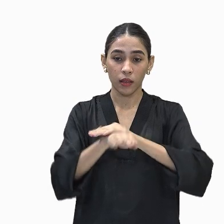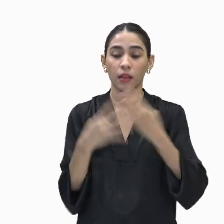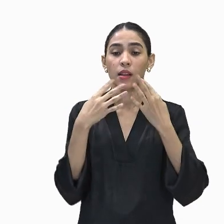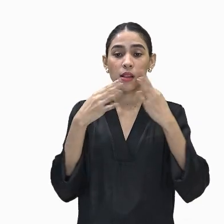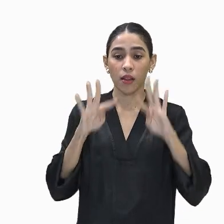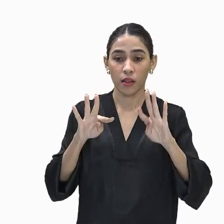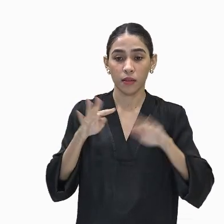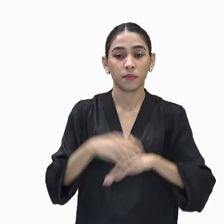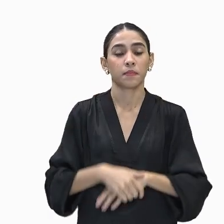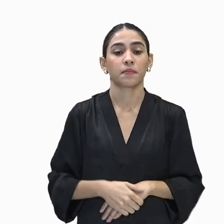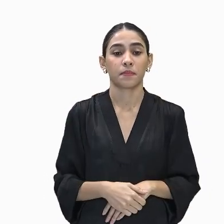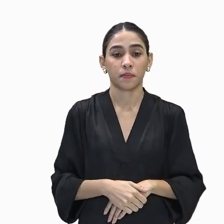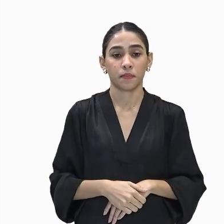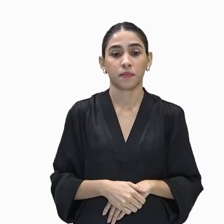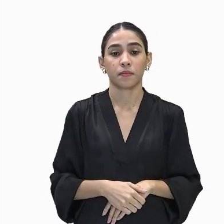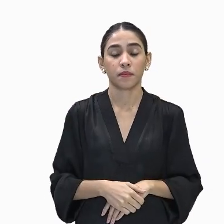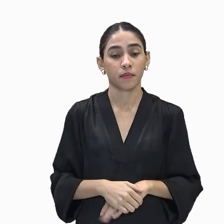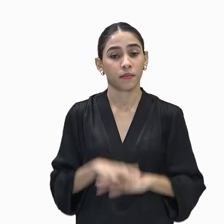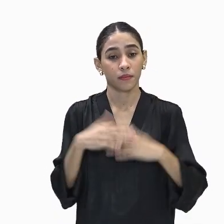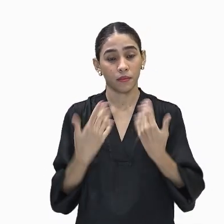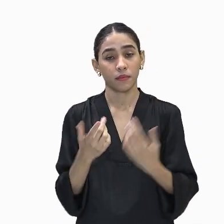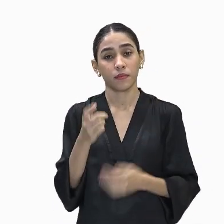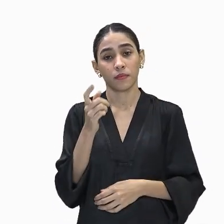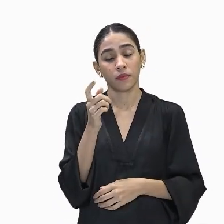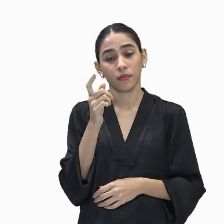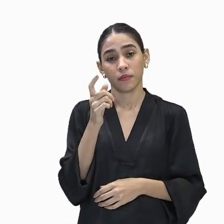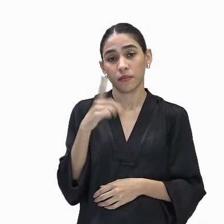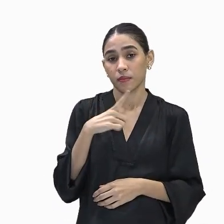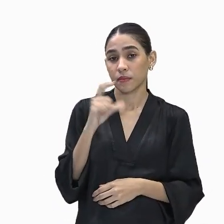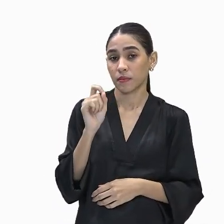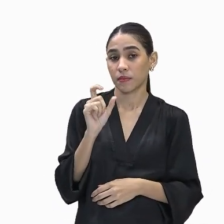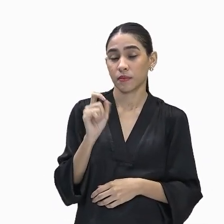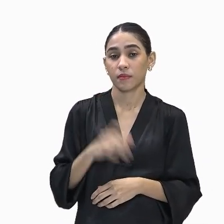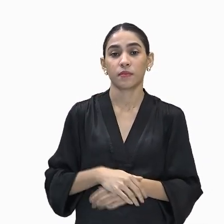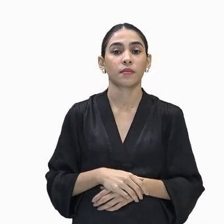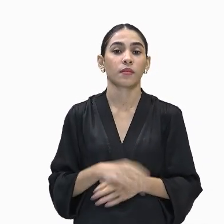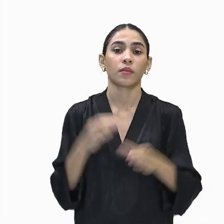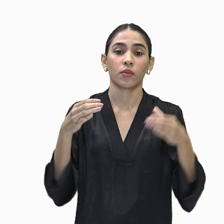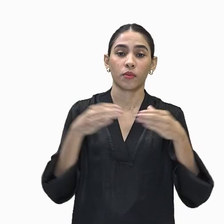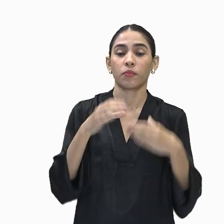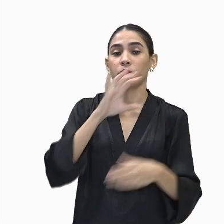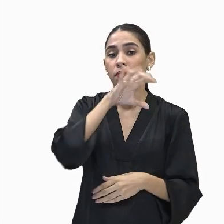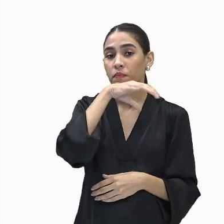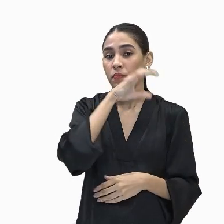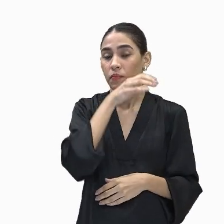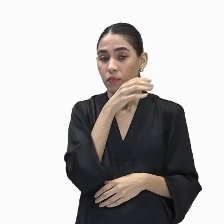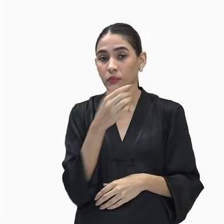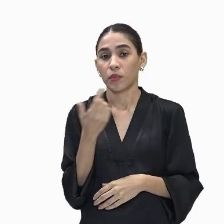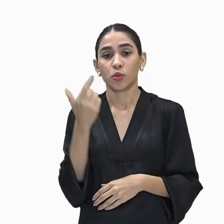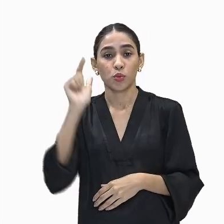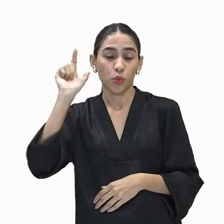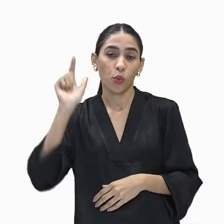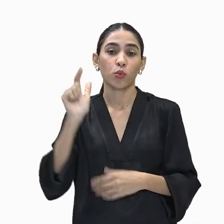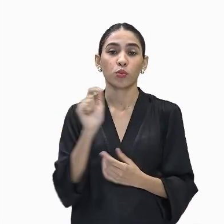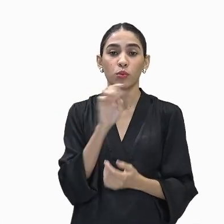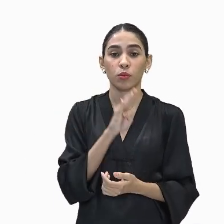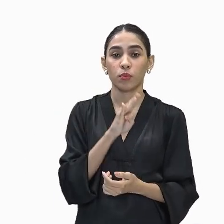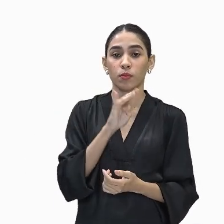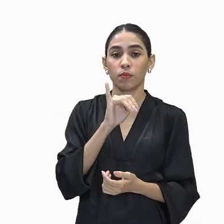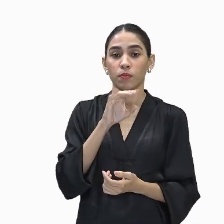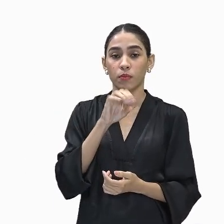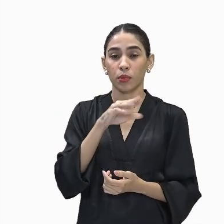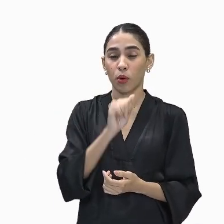reservatórios naturais, né? Então a gente tem ali animais de outros biomas com